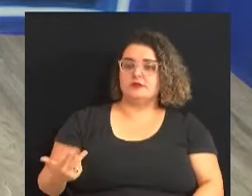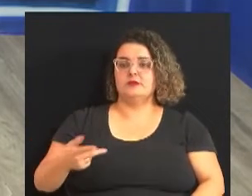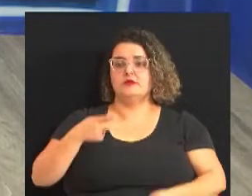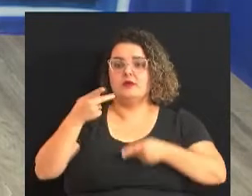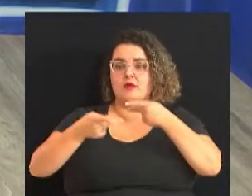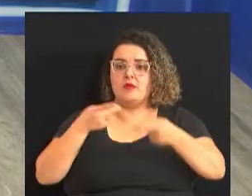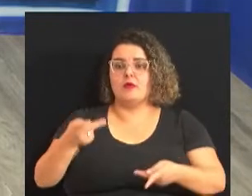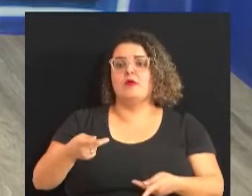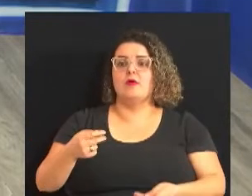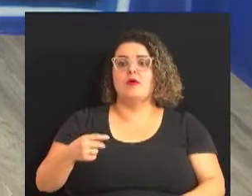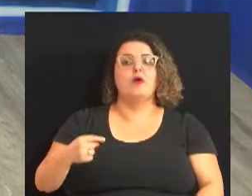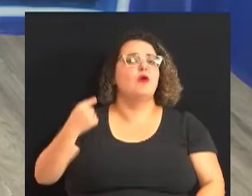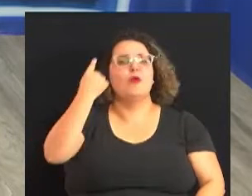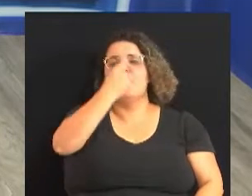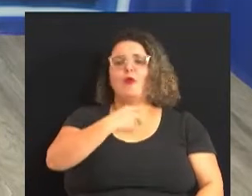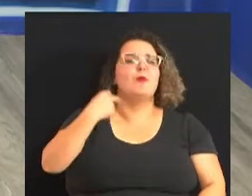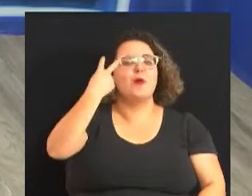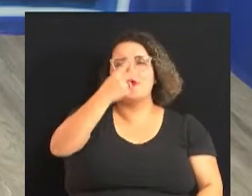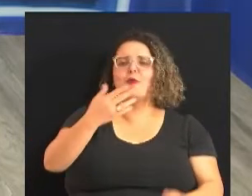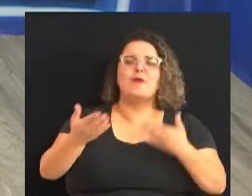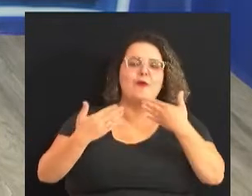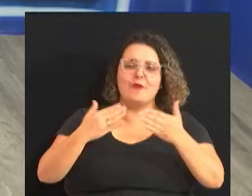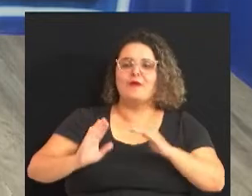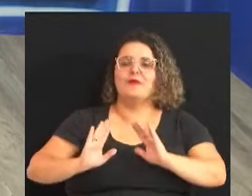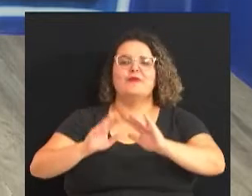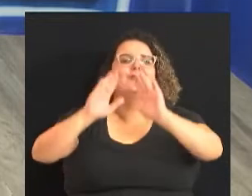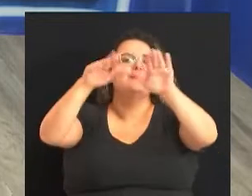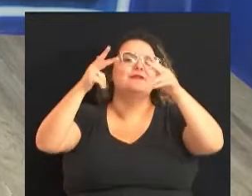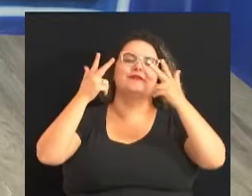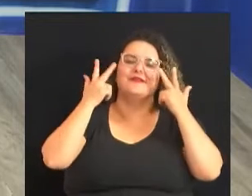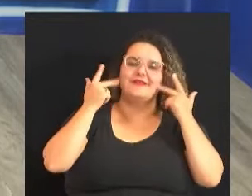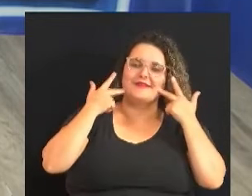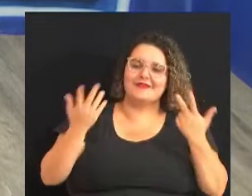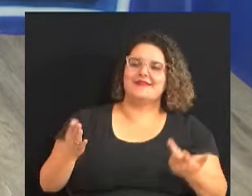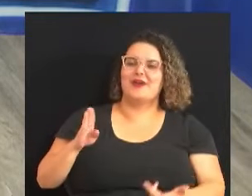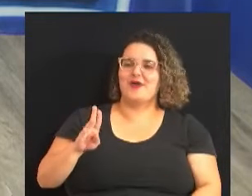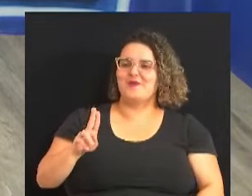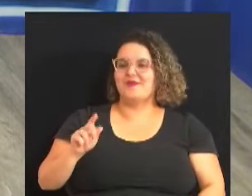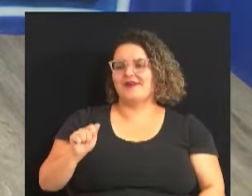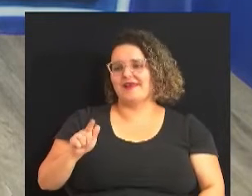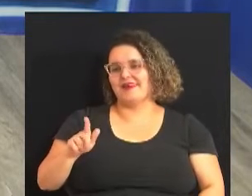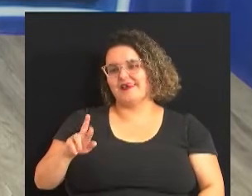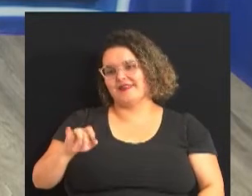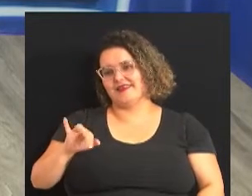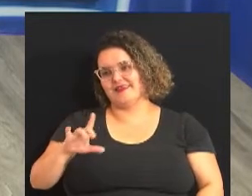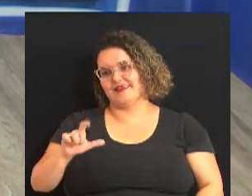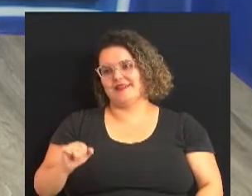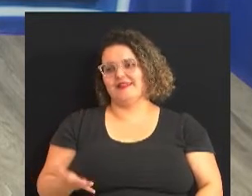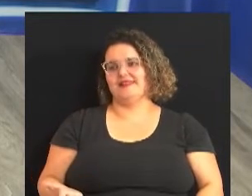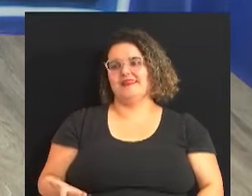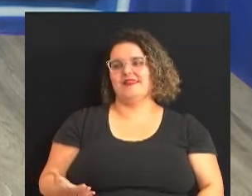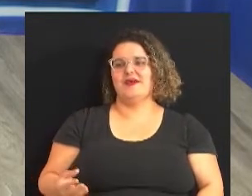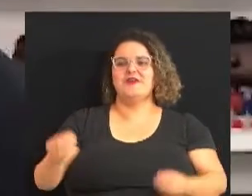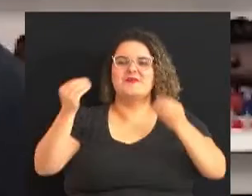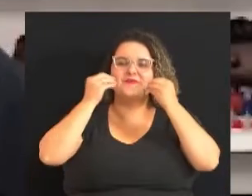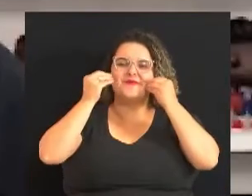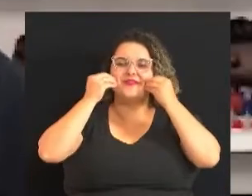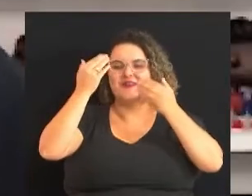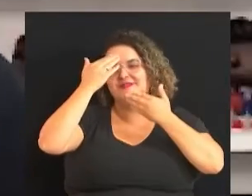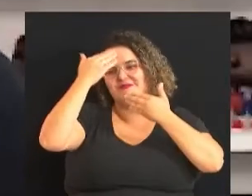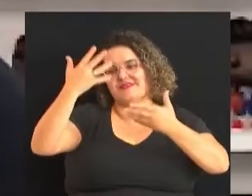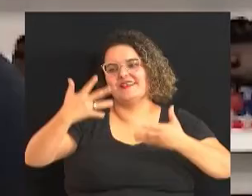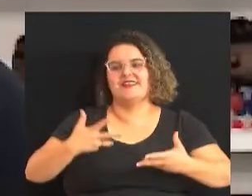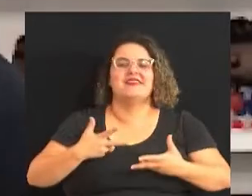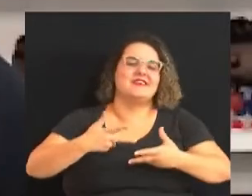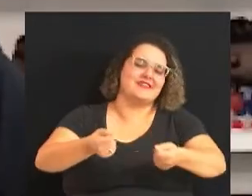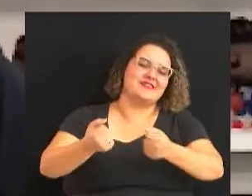aqui mais 1, 2 horas conversando sobre basquete tranquilamente, viu, Bugarelli? Beijo grande, Gabriel. Obrigado pelo convite aí. Um